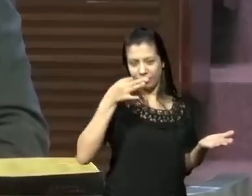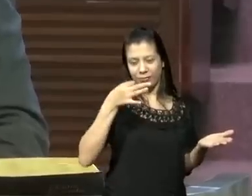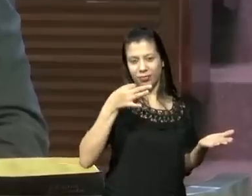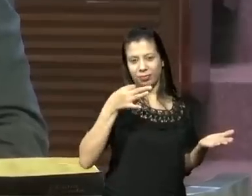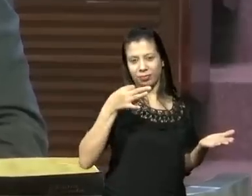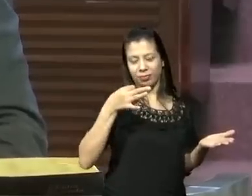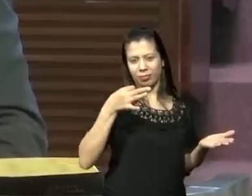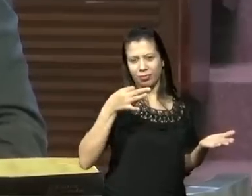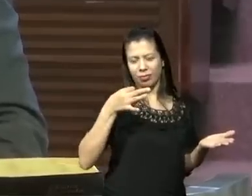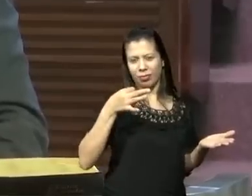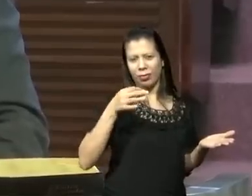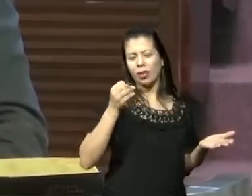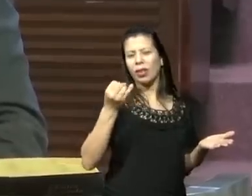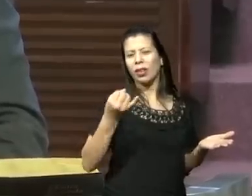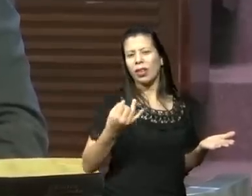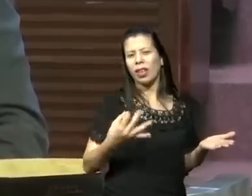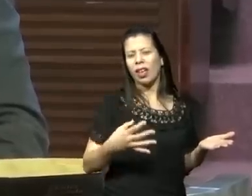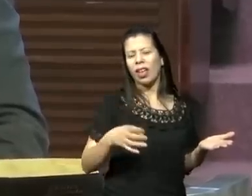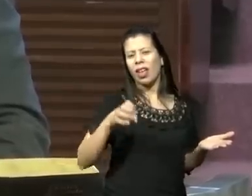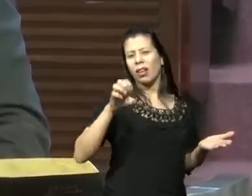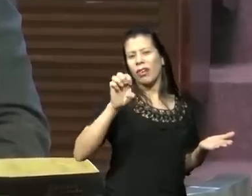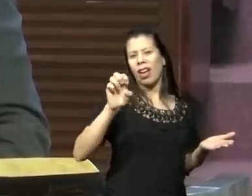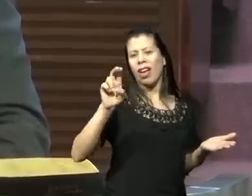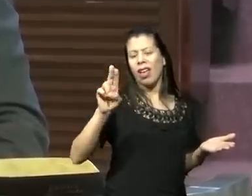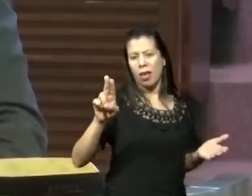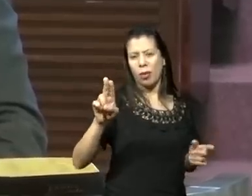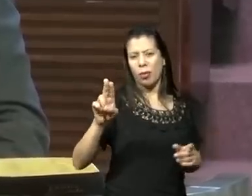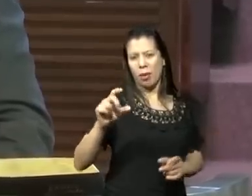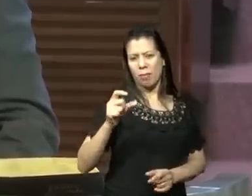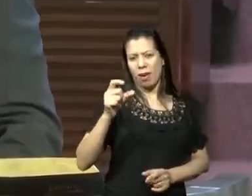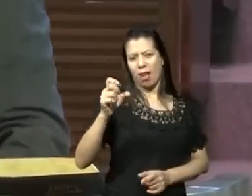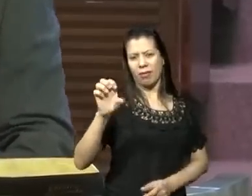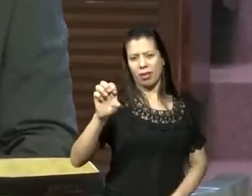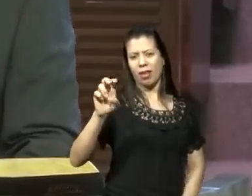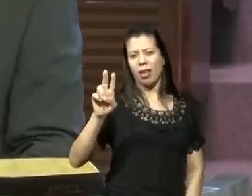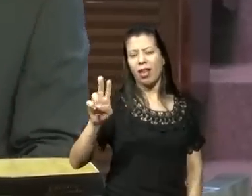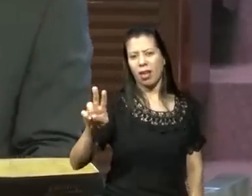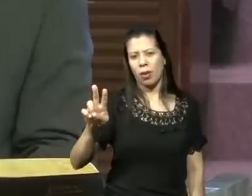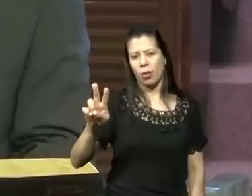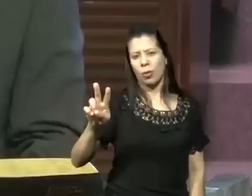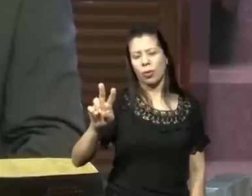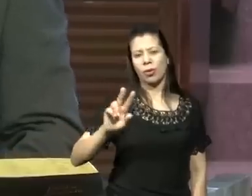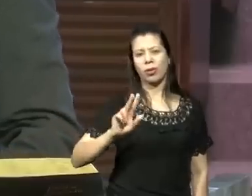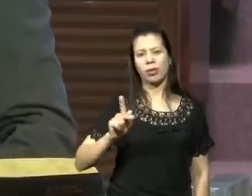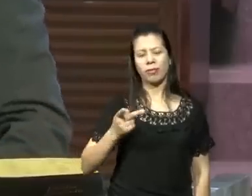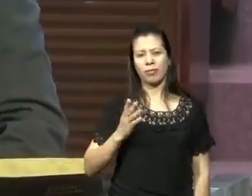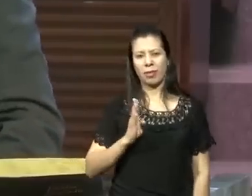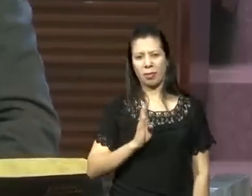eu sou a expressão eu sou em hebraico